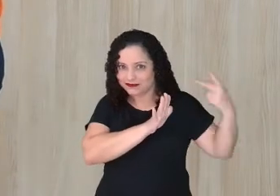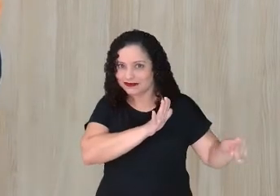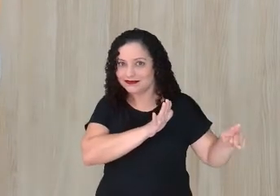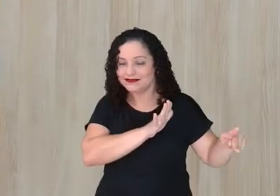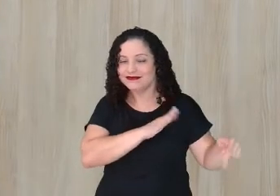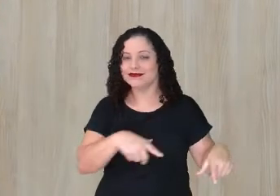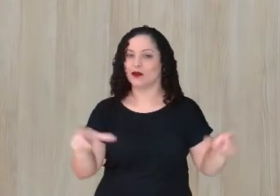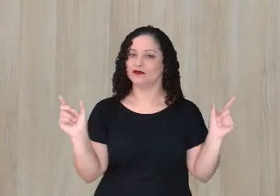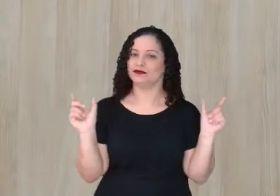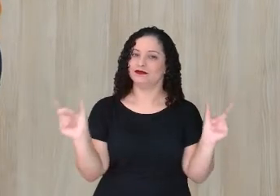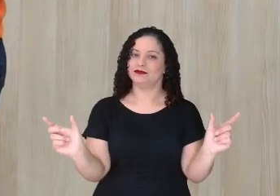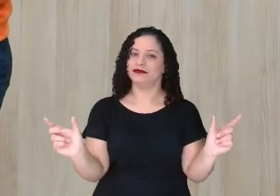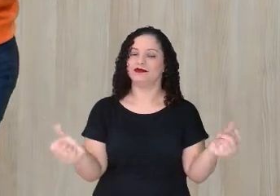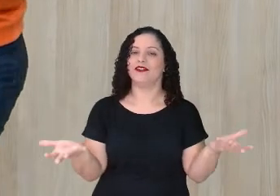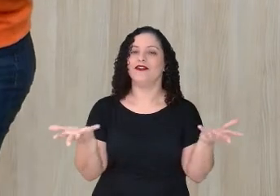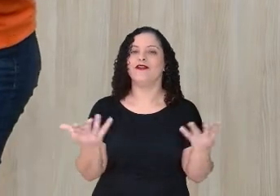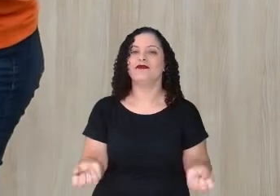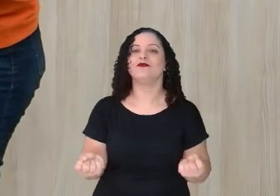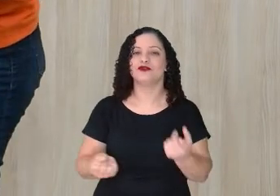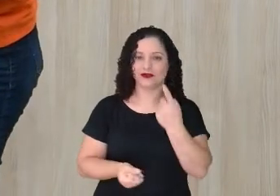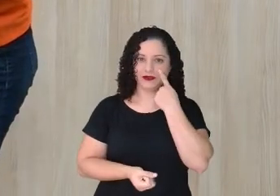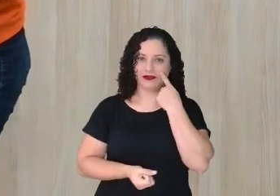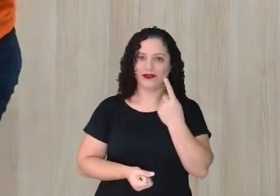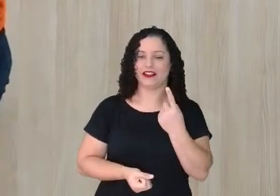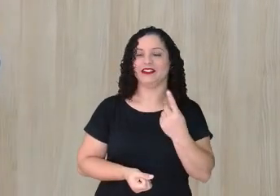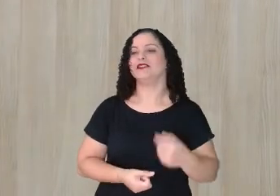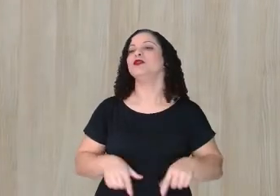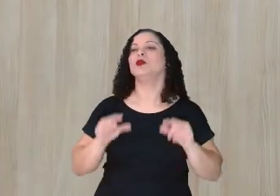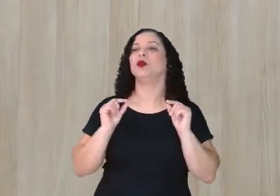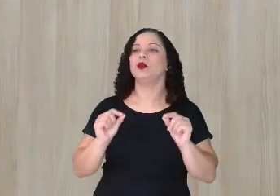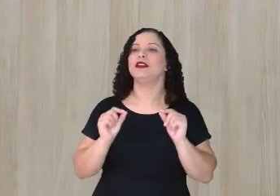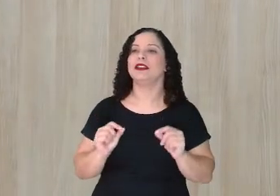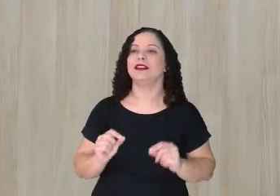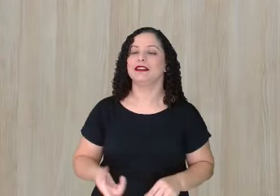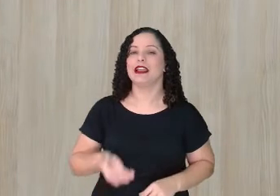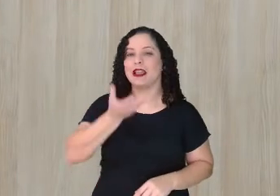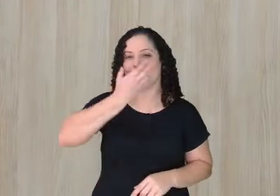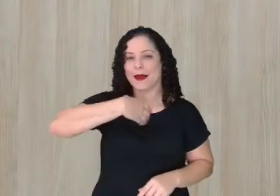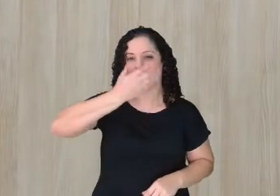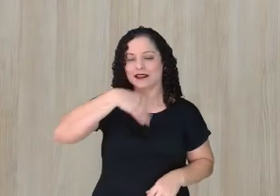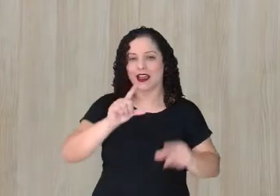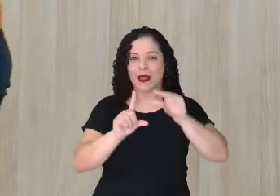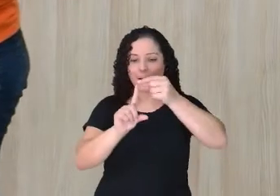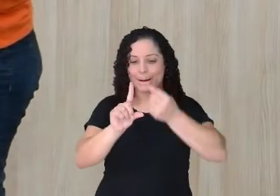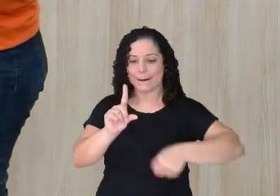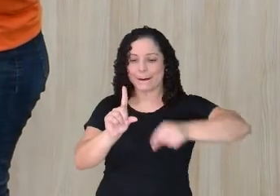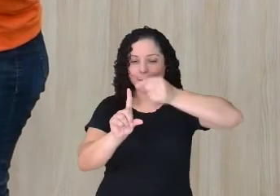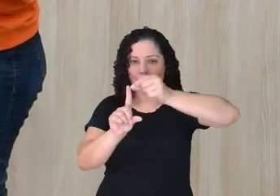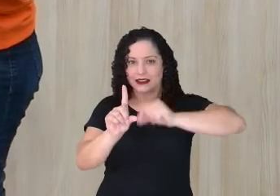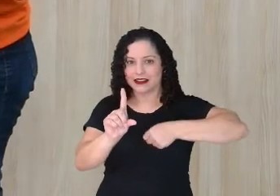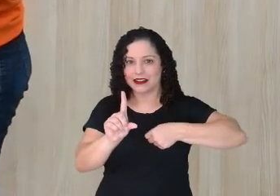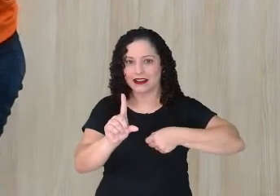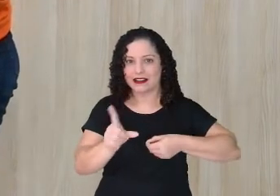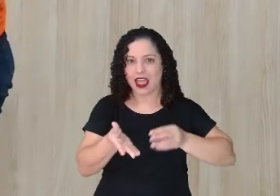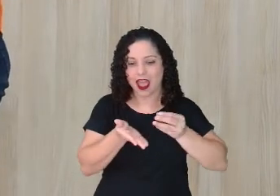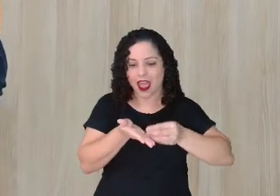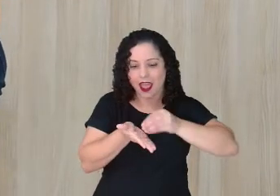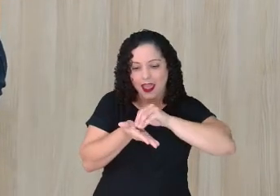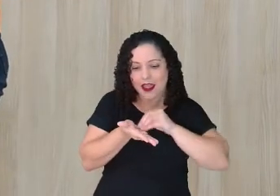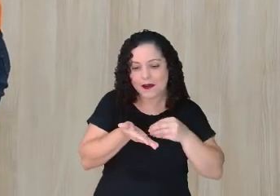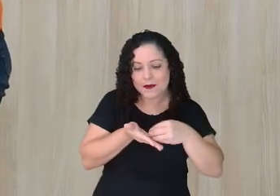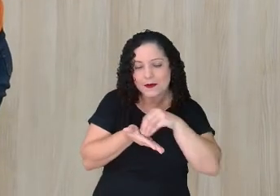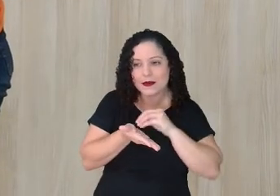é? Hipônimos que temos aí é maçã, banana, ameixa e caqui. Qual é o hiperônimo